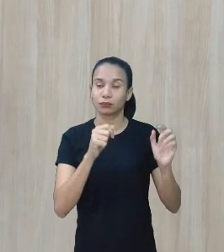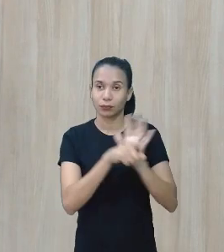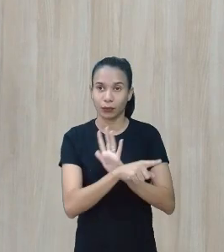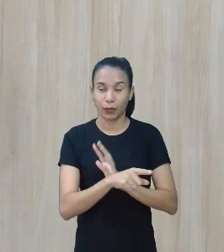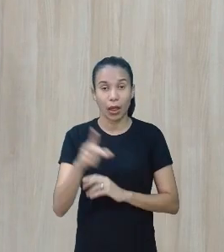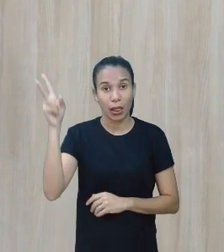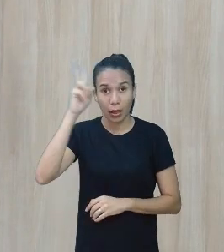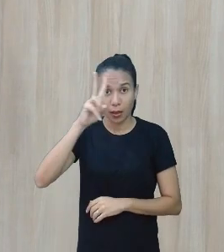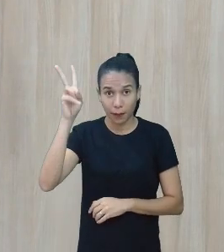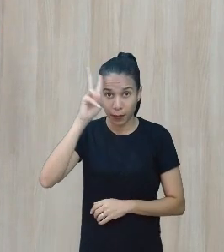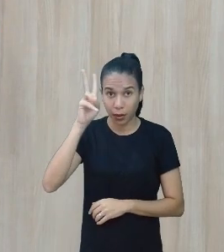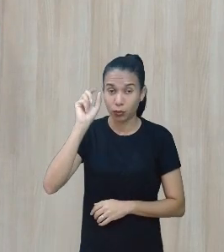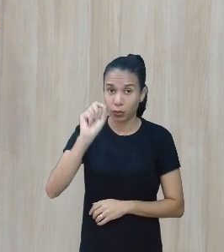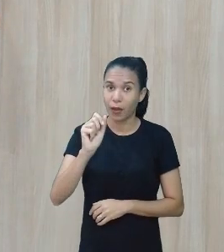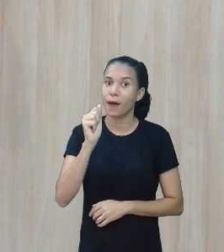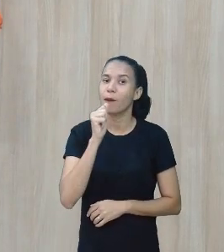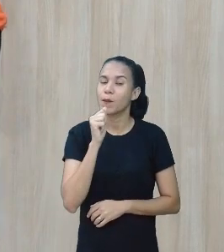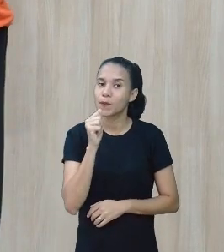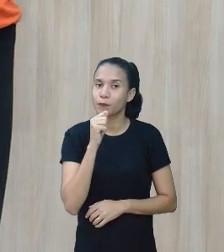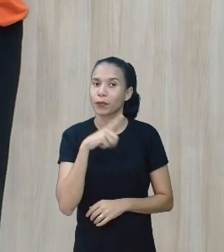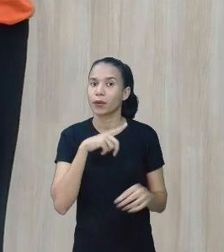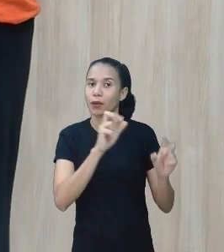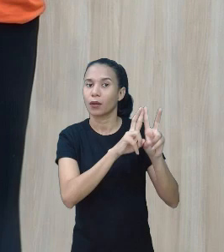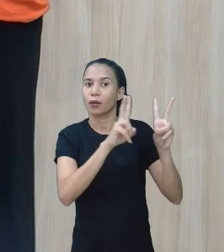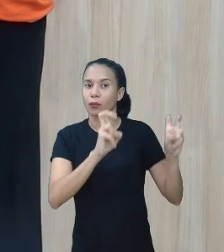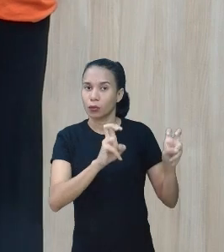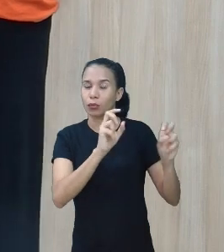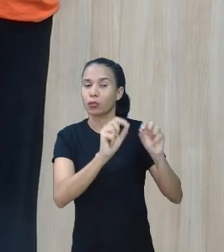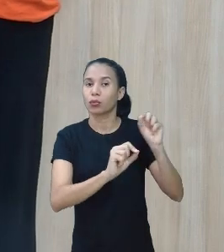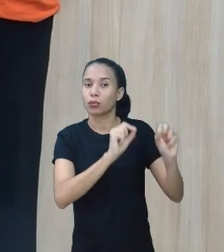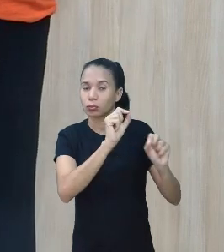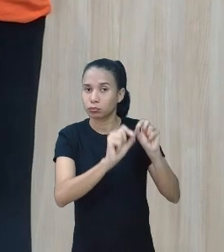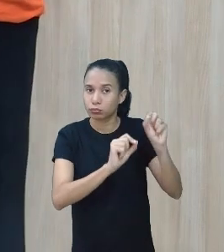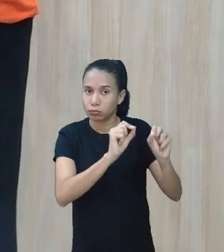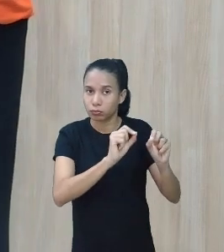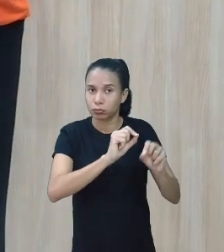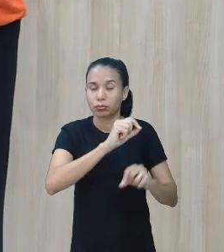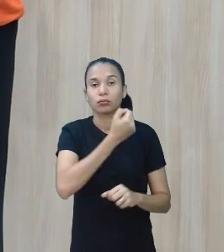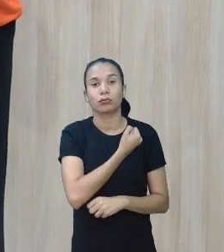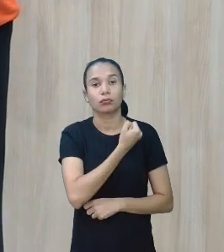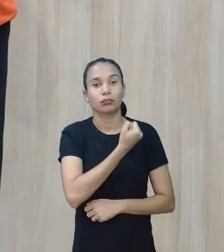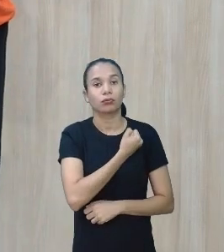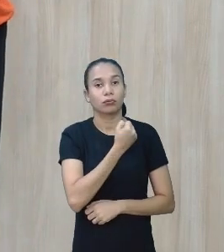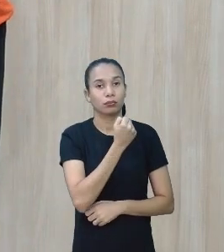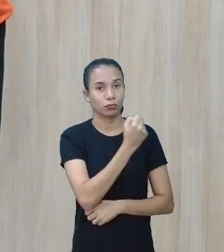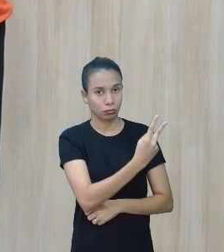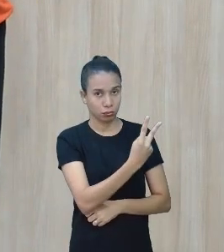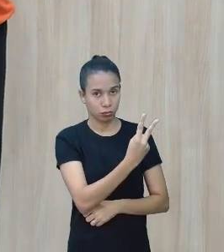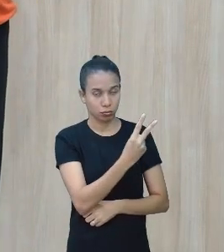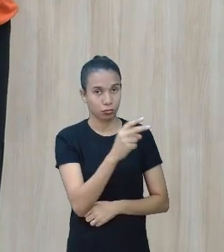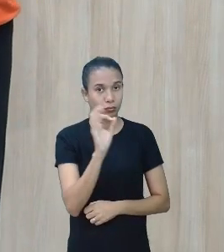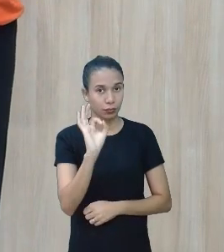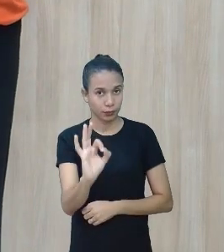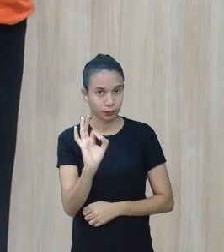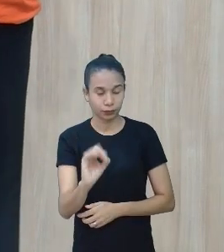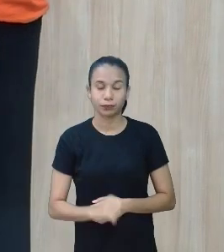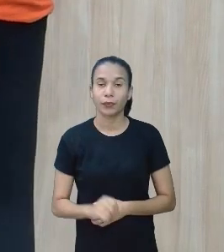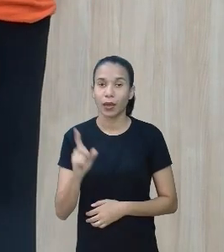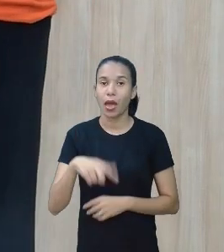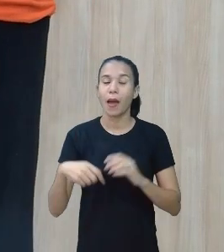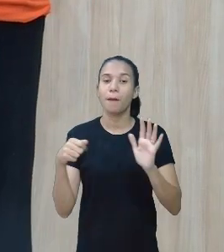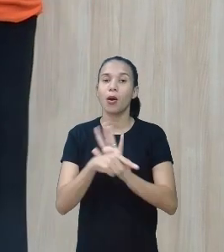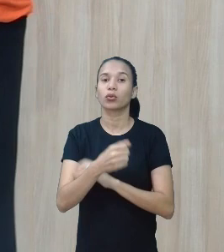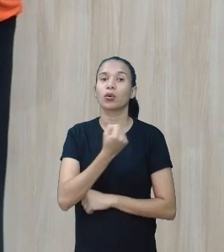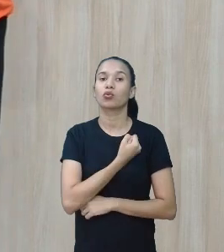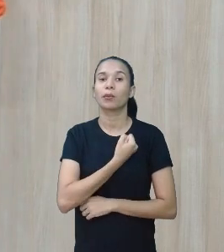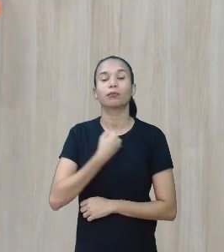questão. Lembrando que nós ainda estamos trabalhando o descritor número 2, tá? Essa é a terceira